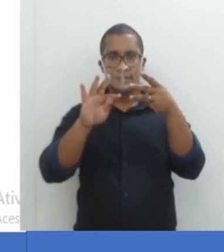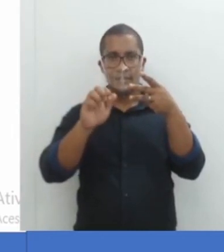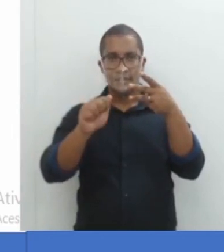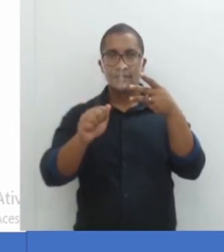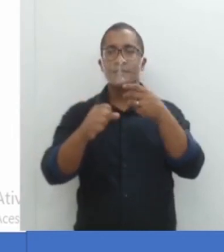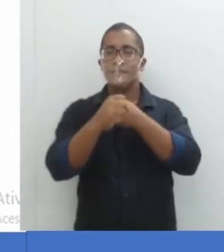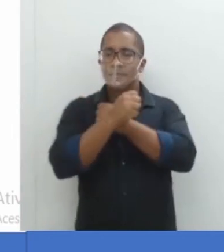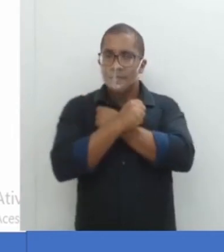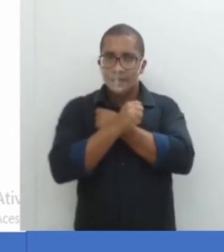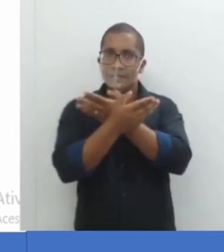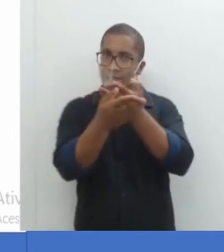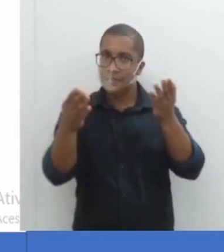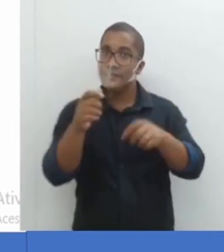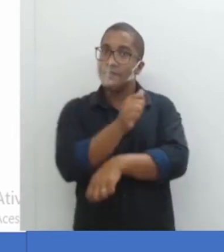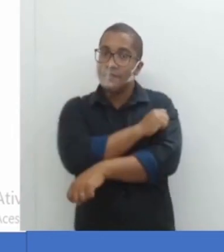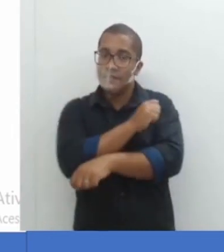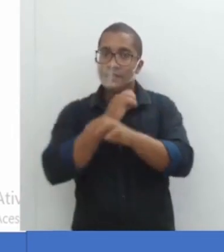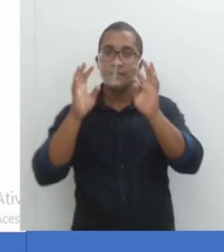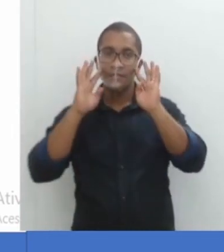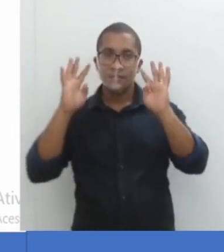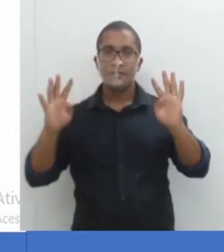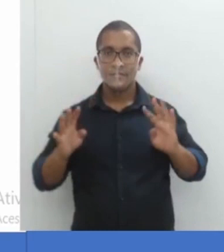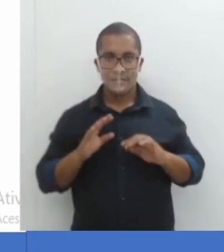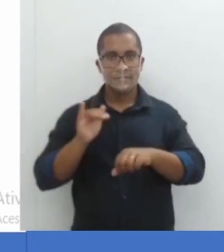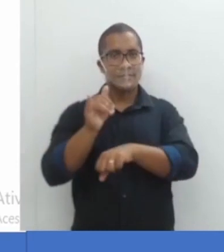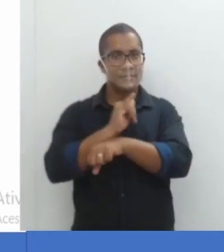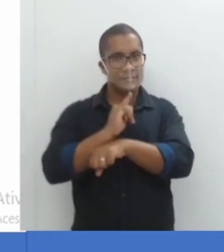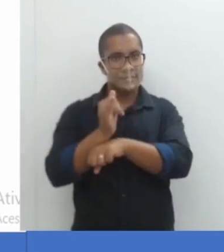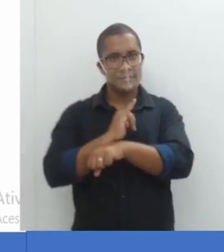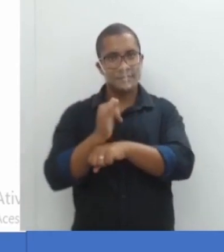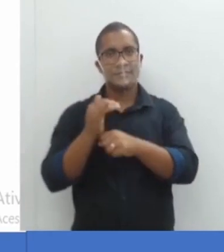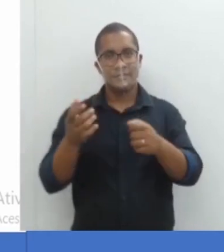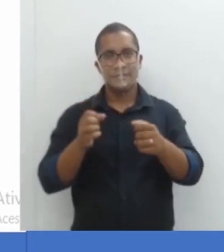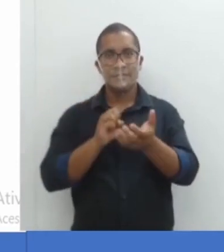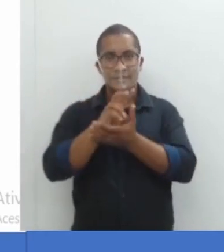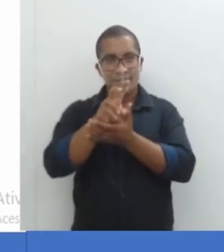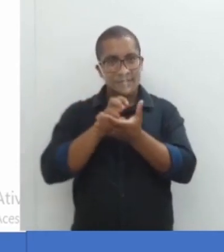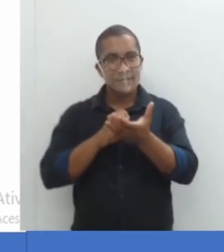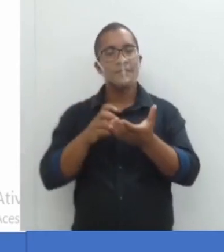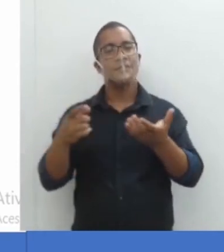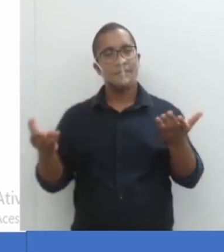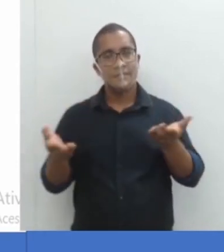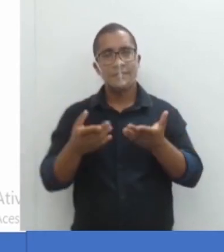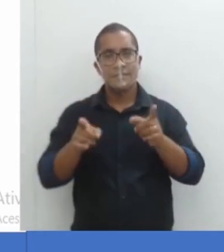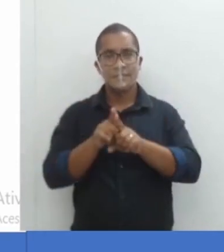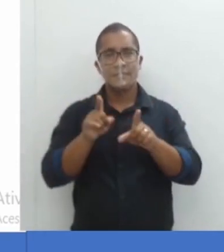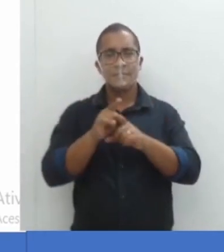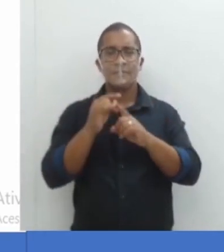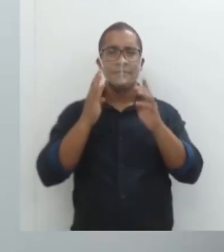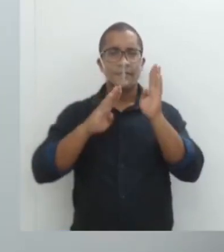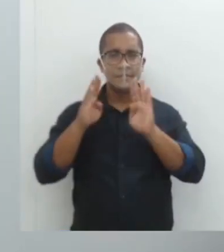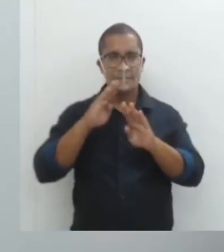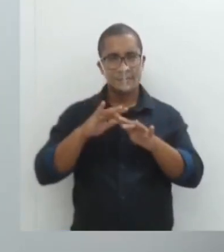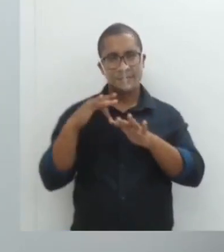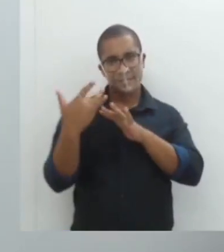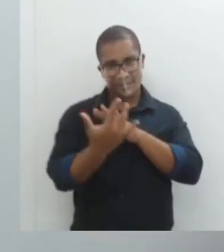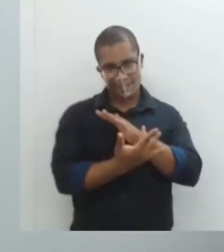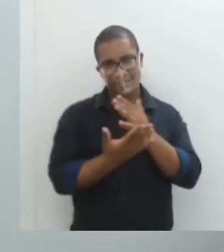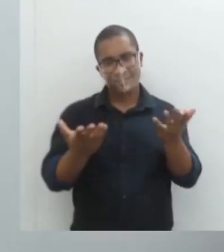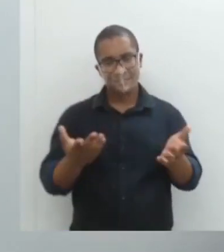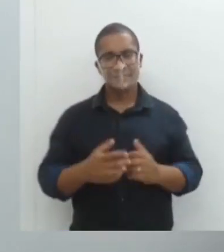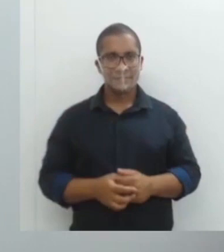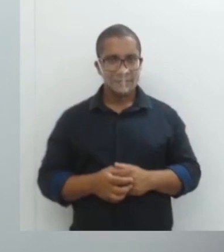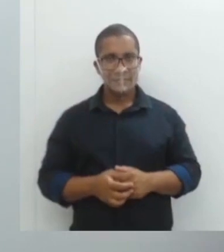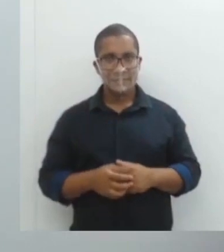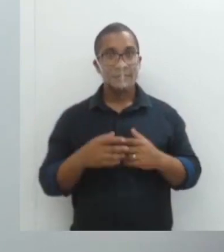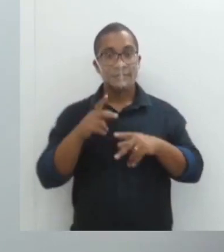meus queridos alunos que acompanham pelo YouTube do EducaPE, pelas redes sociais do Facebook. Então,